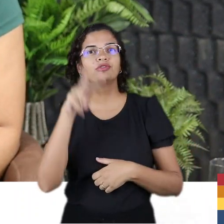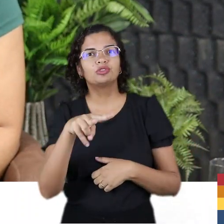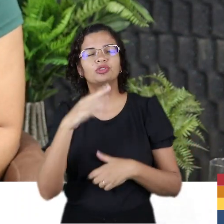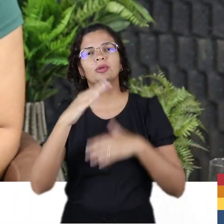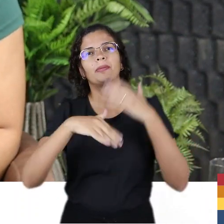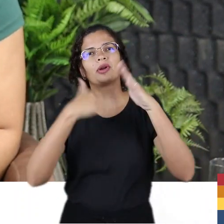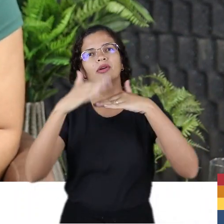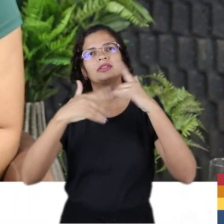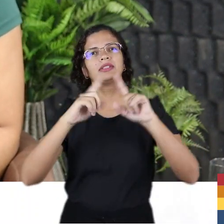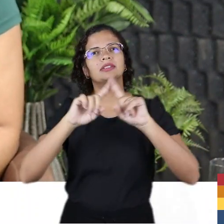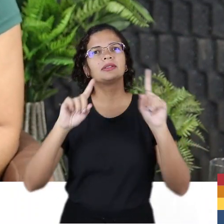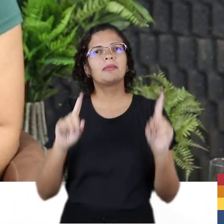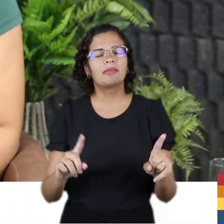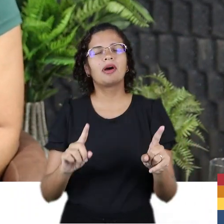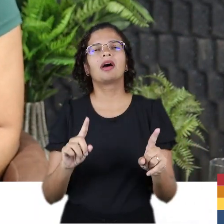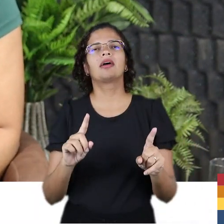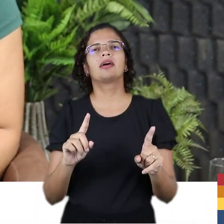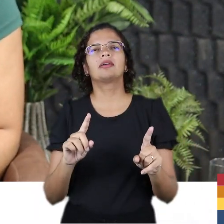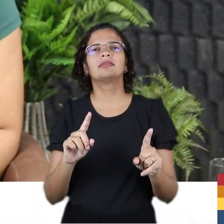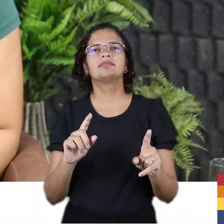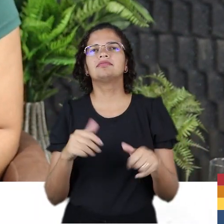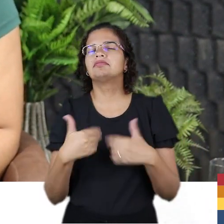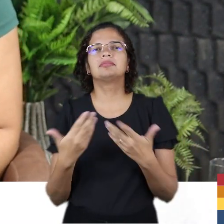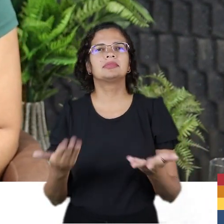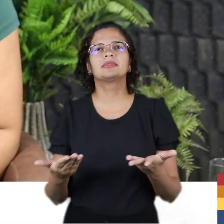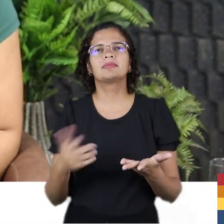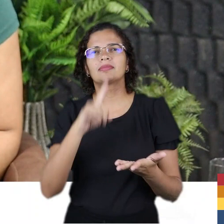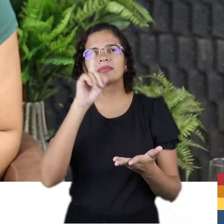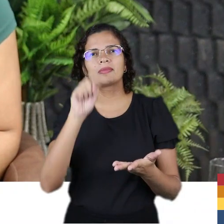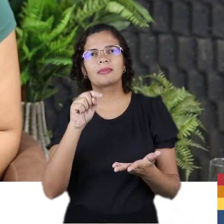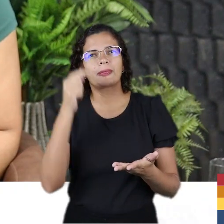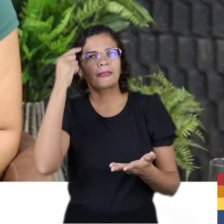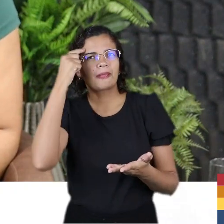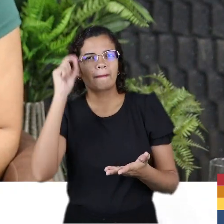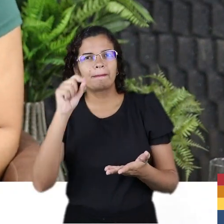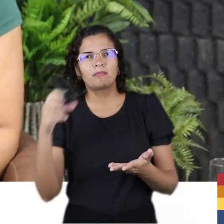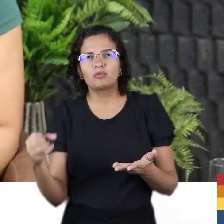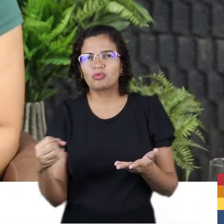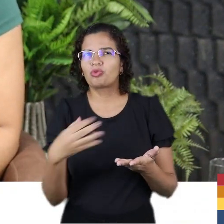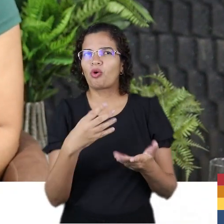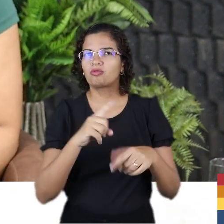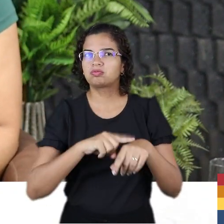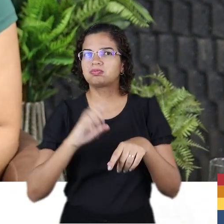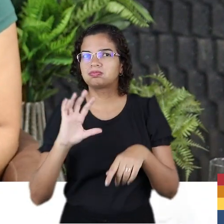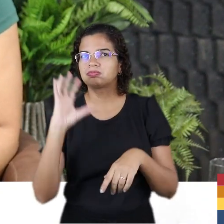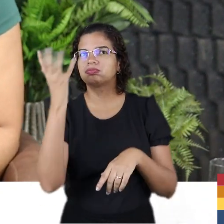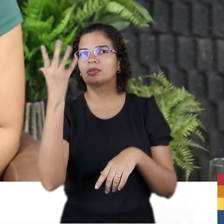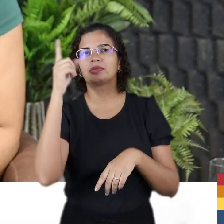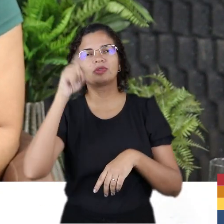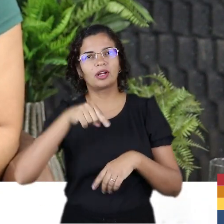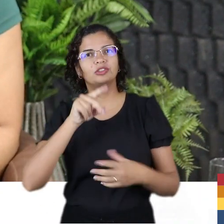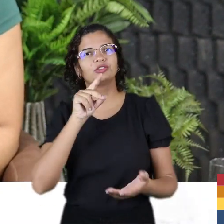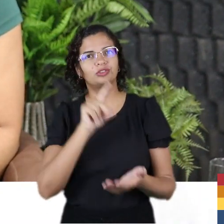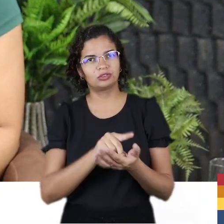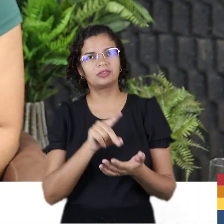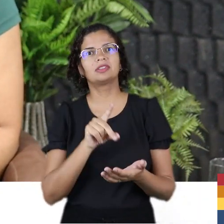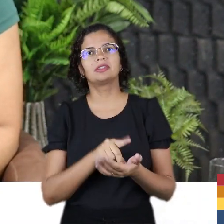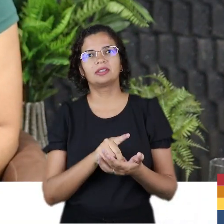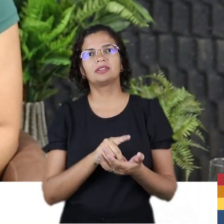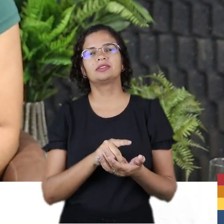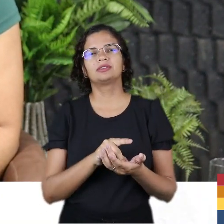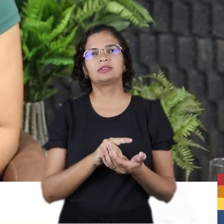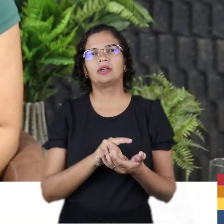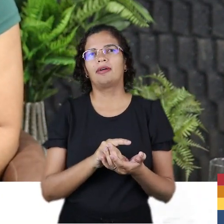pensado inicialmente esse material para apoiar melhor a escola, nós estamos aqui, né, num